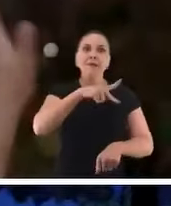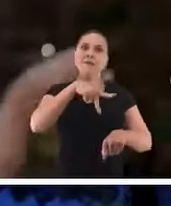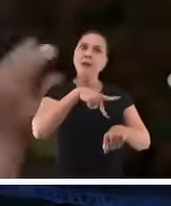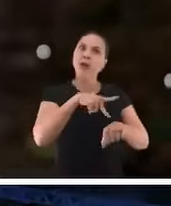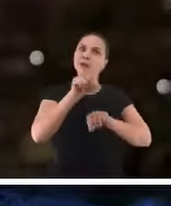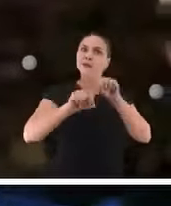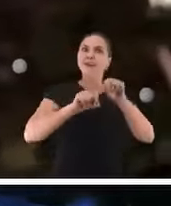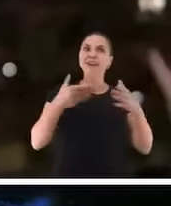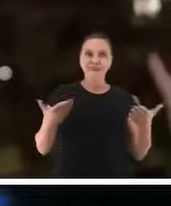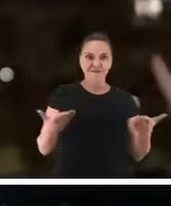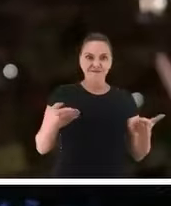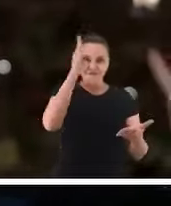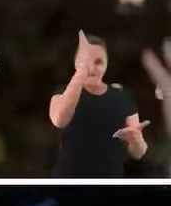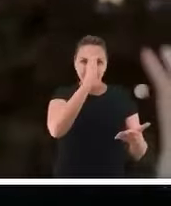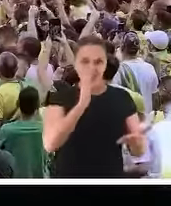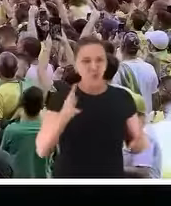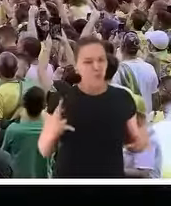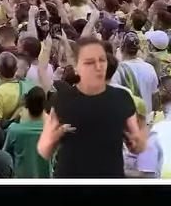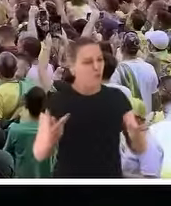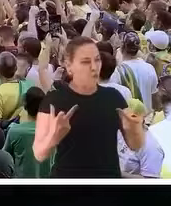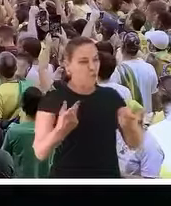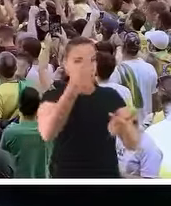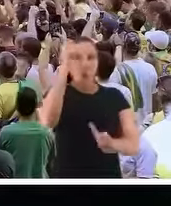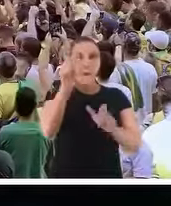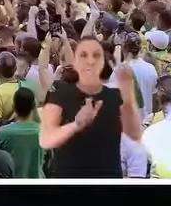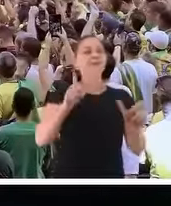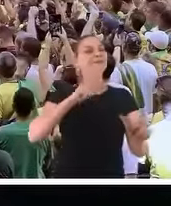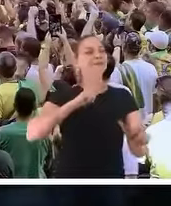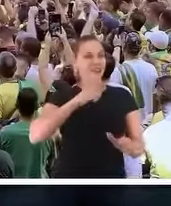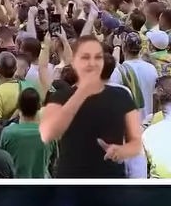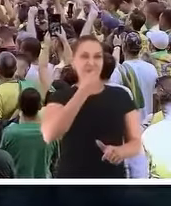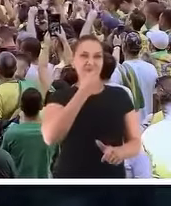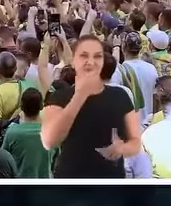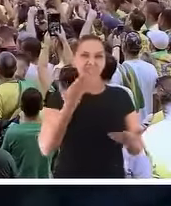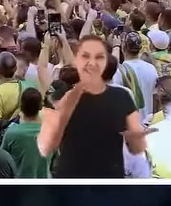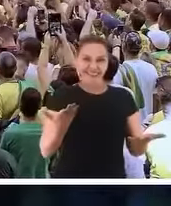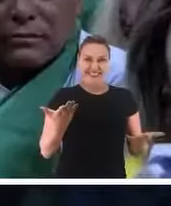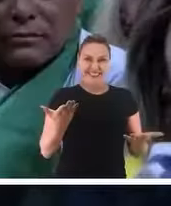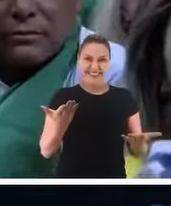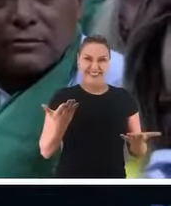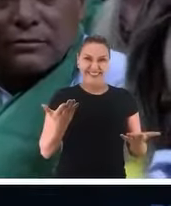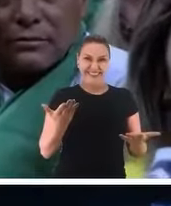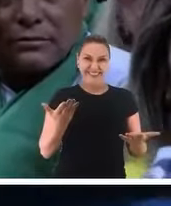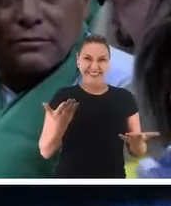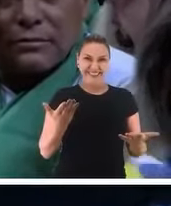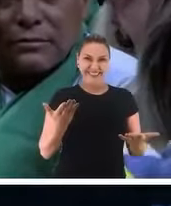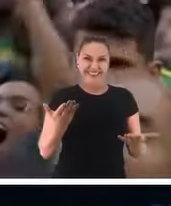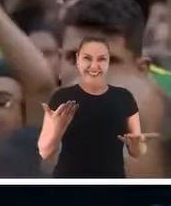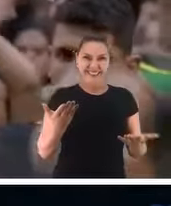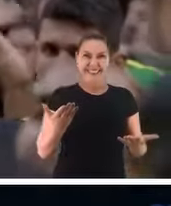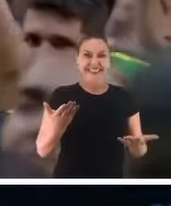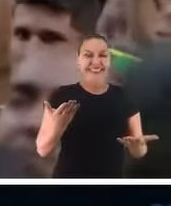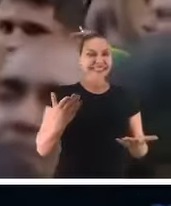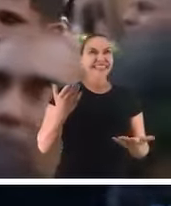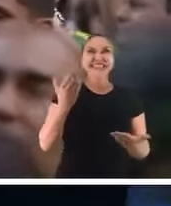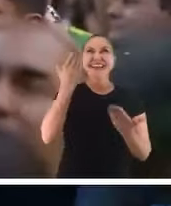Esse é um país onde todos têm oportunidade.